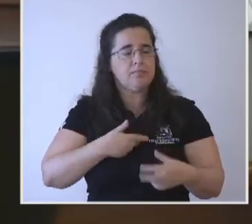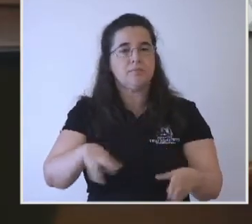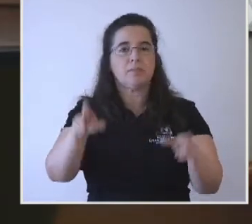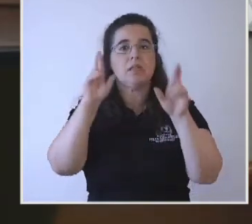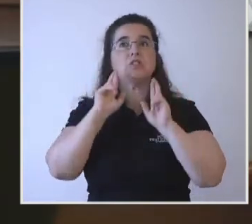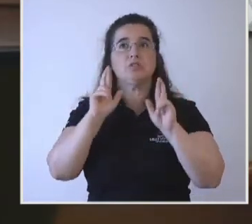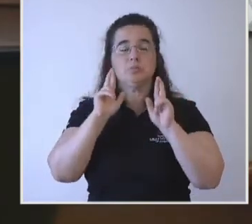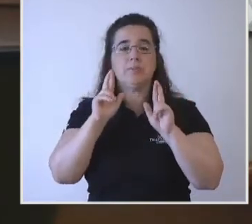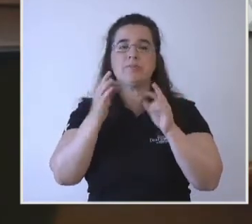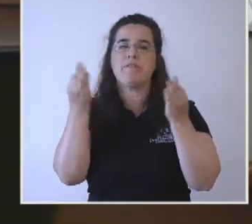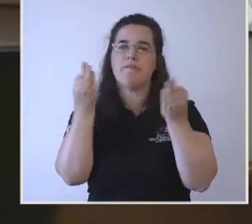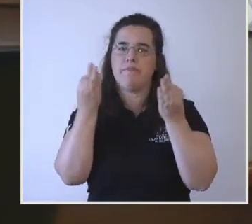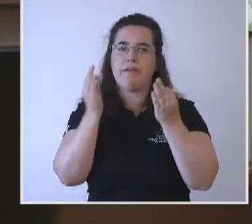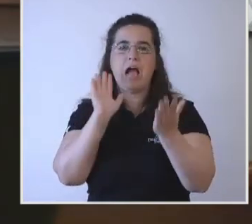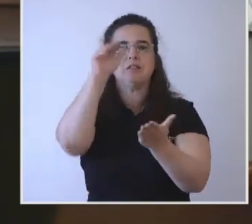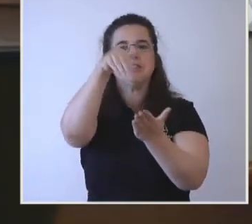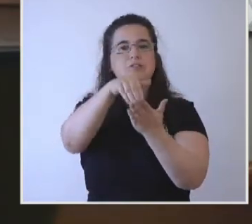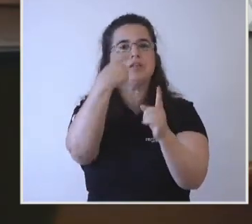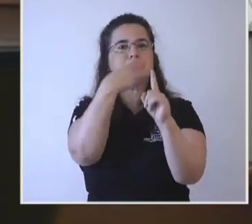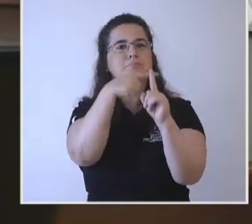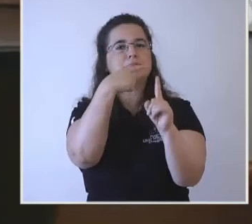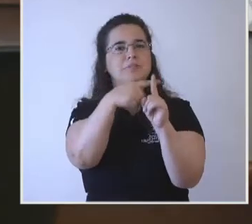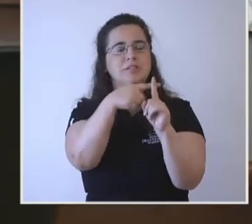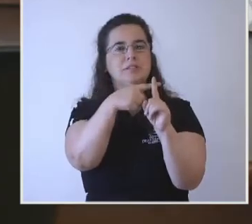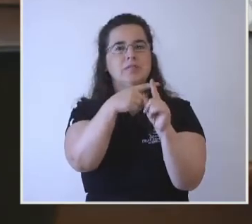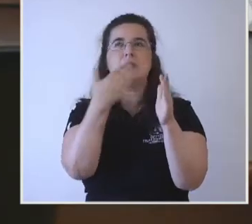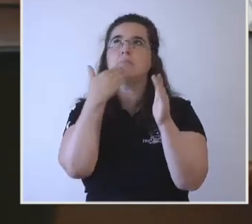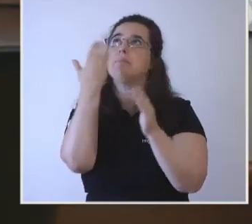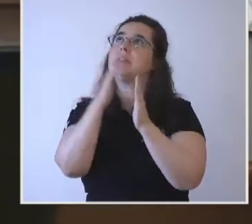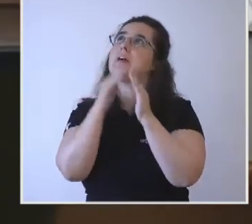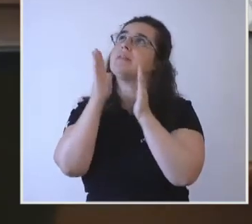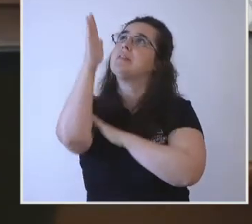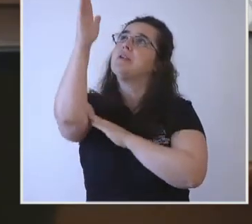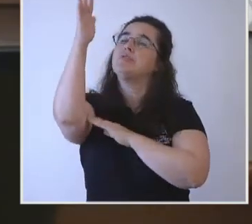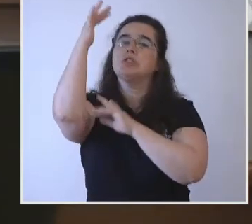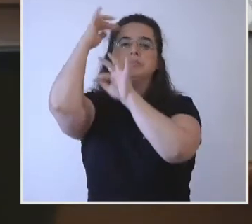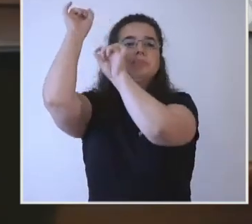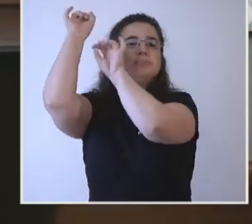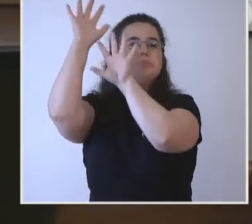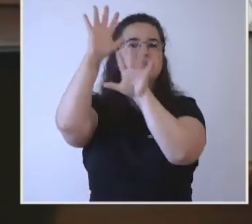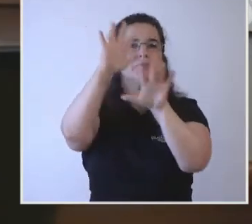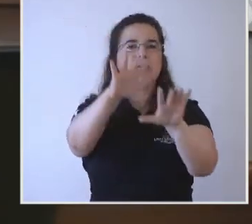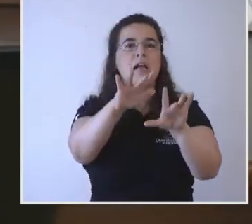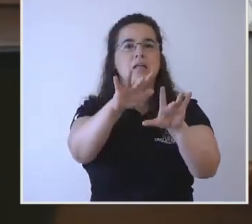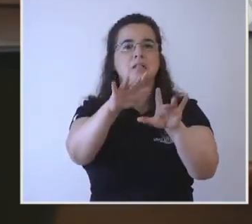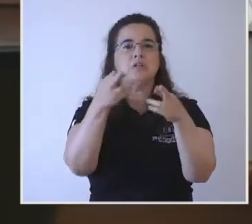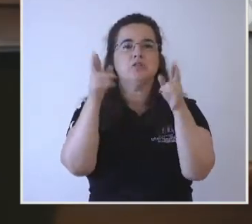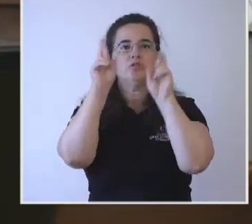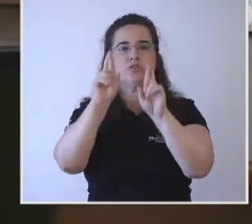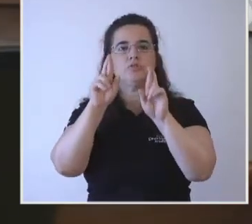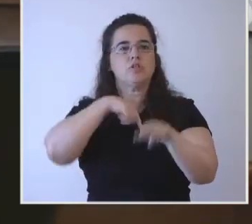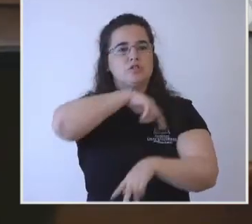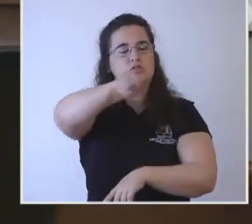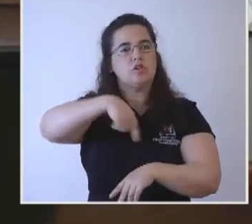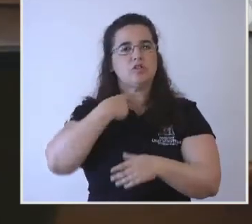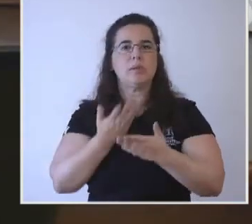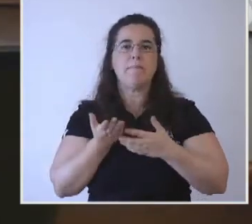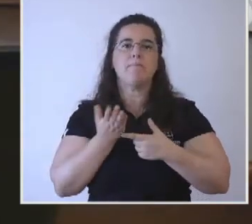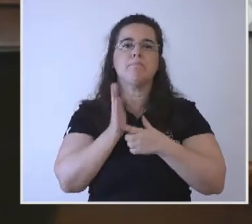os resultados benéficos e podemos pedir a Deus que abençoe os nossos esforços para a preservação da saúde.